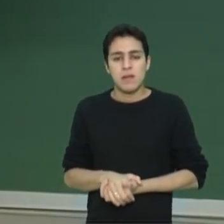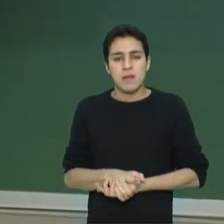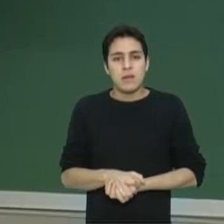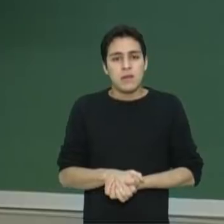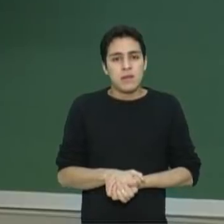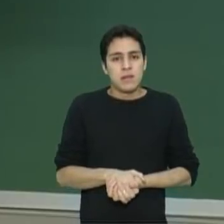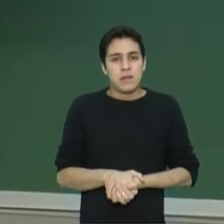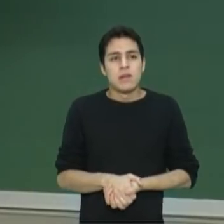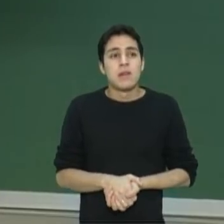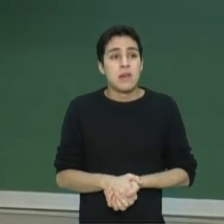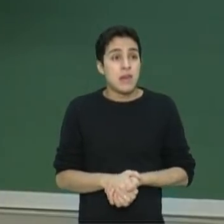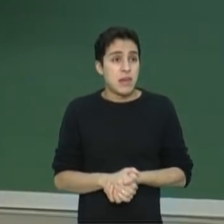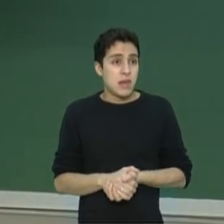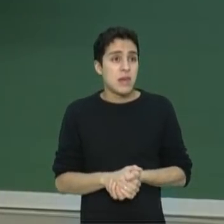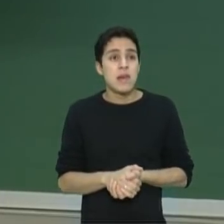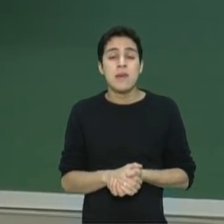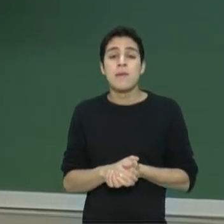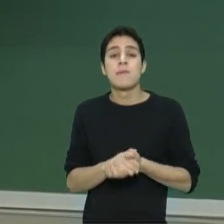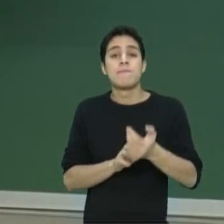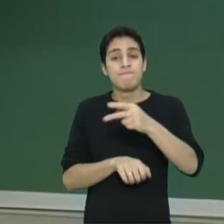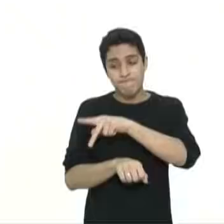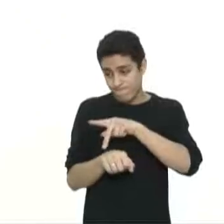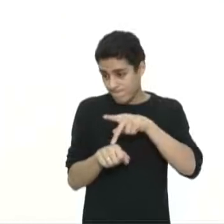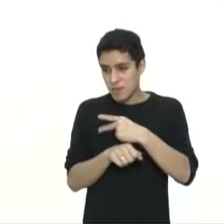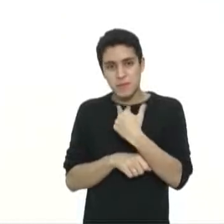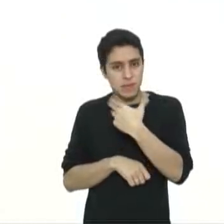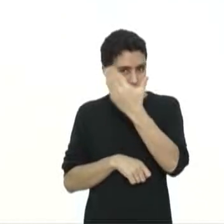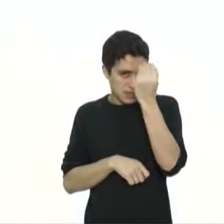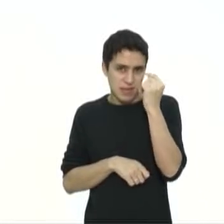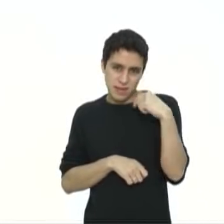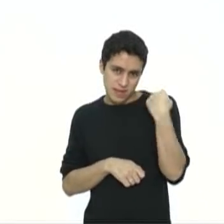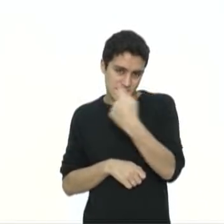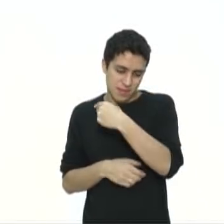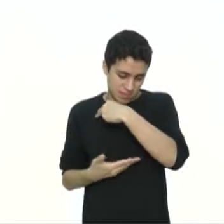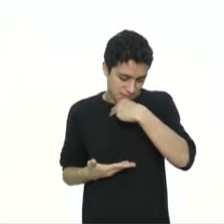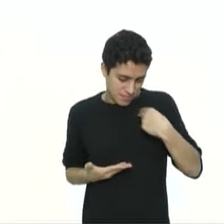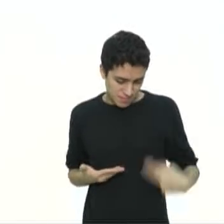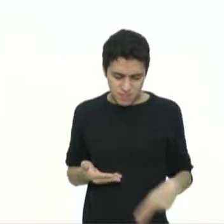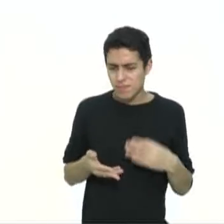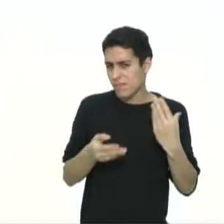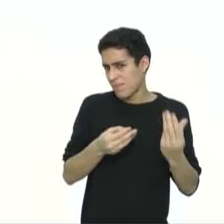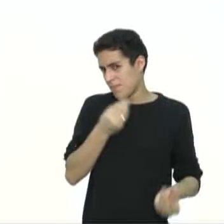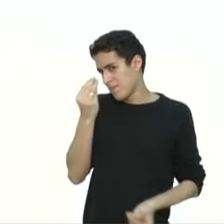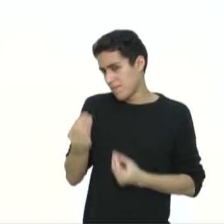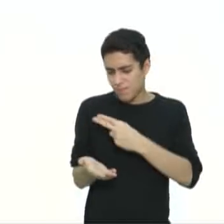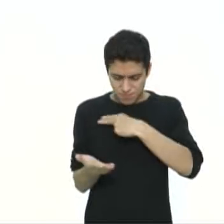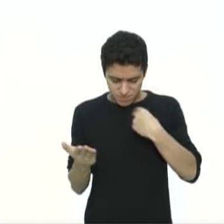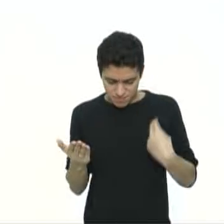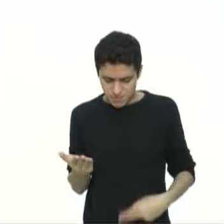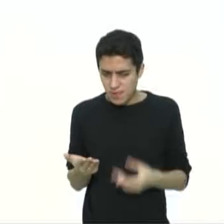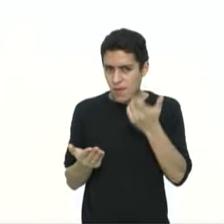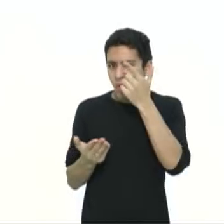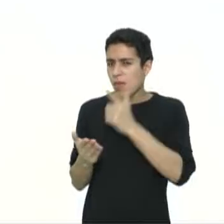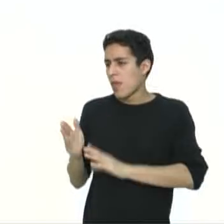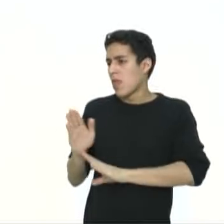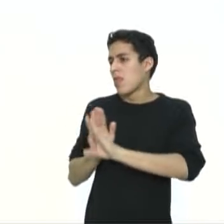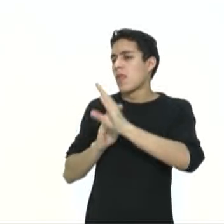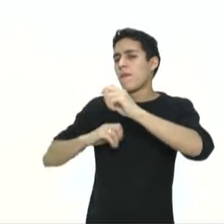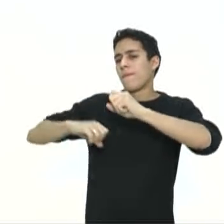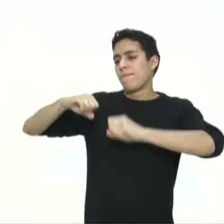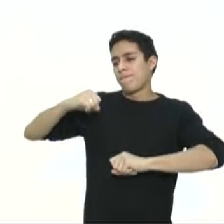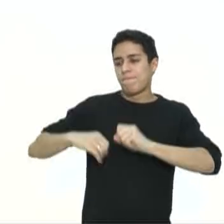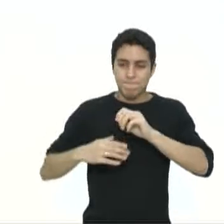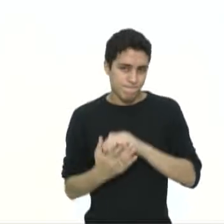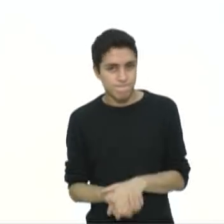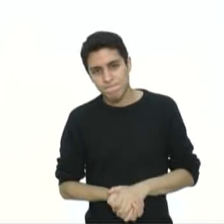Aí outro país que não podemos esquecer aí na Ásia, né, é a China. E como a China conseguiu, né, chegar a esse nível industrial?